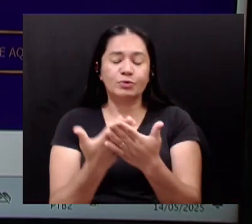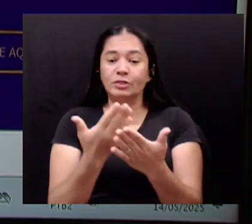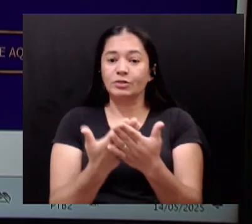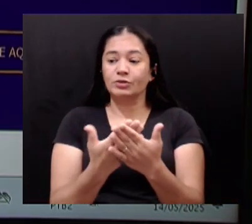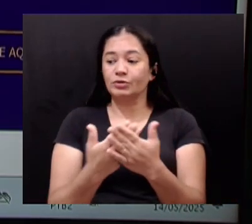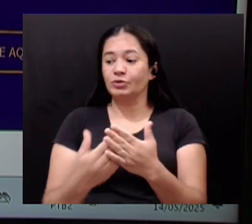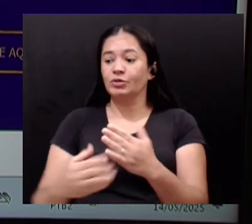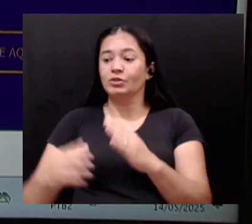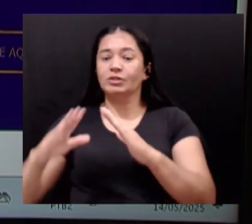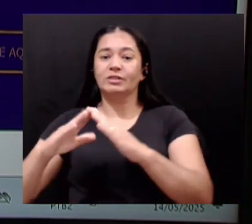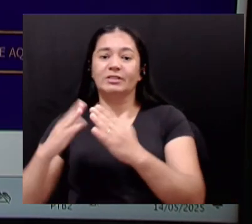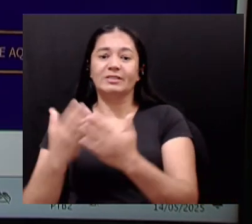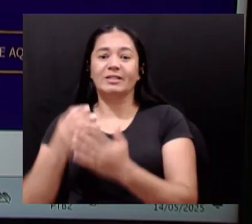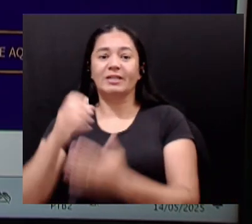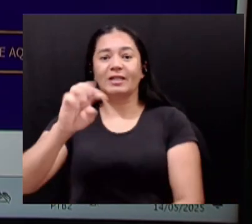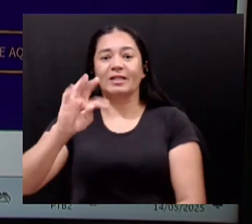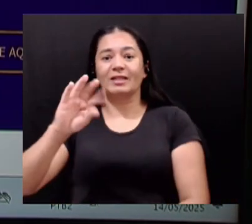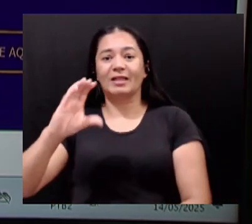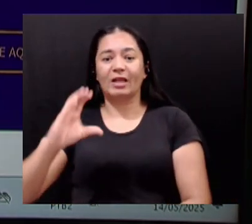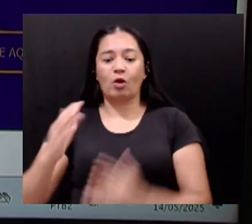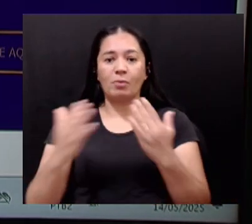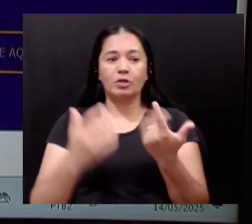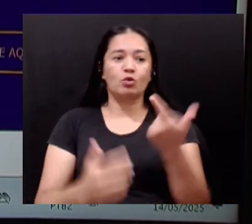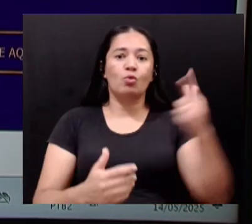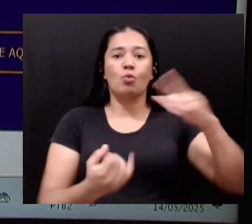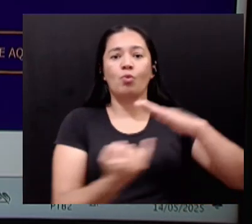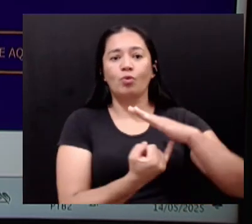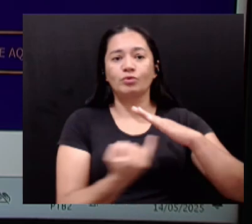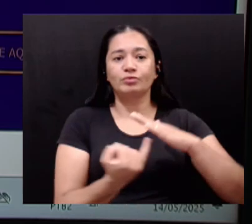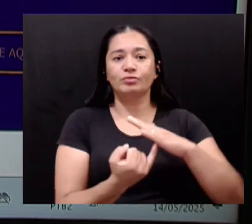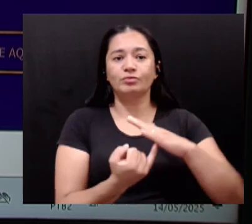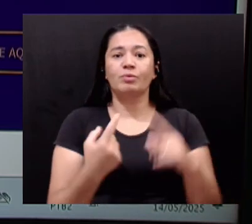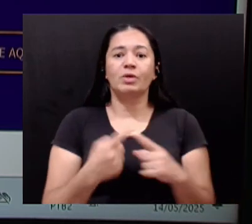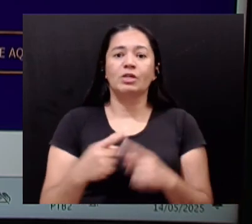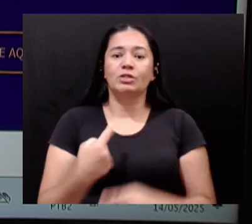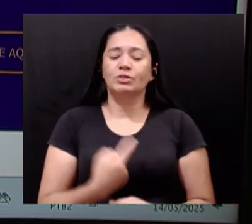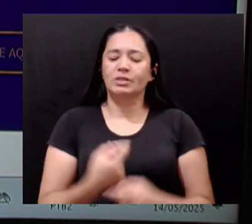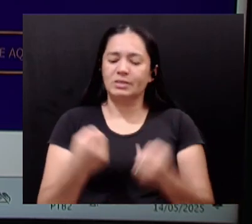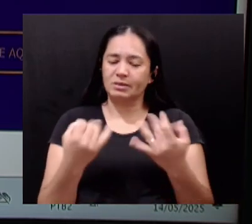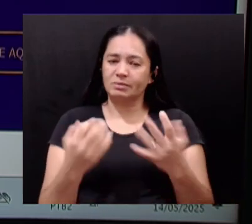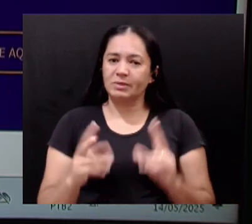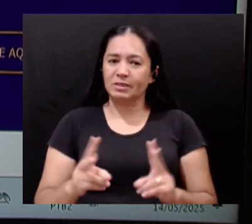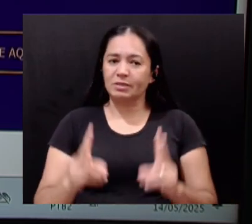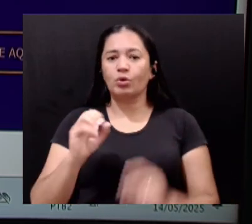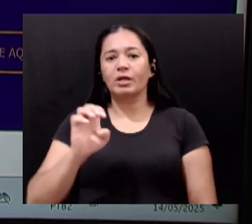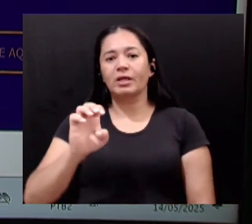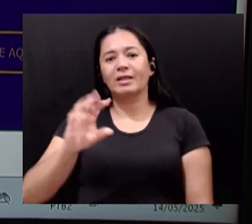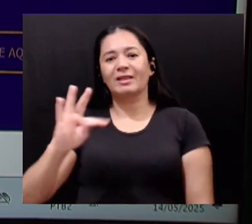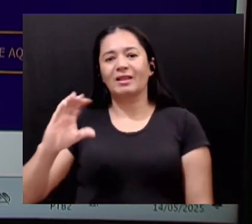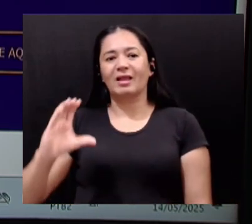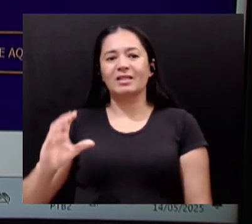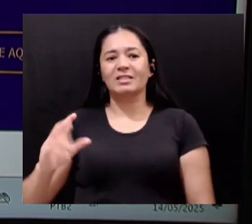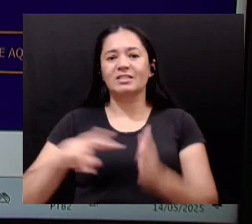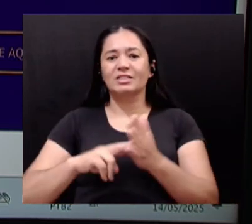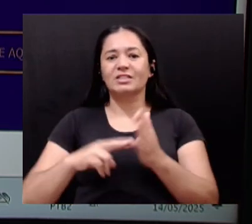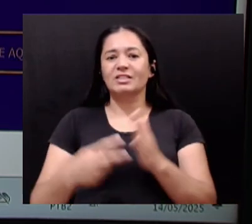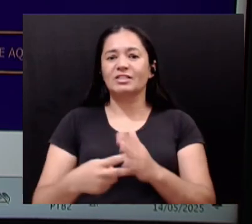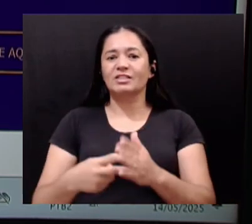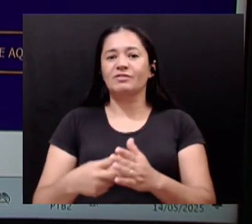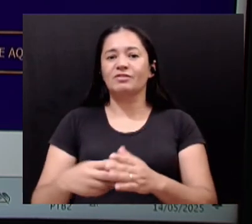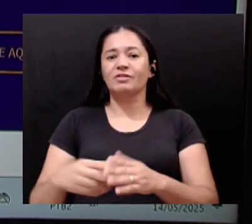outras instituições. Estar na ETEC é o que a gente sempre fala, né? É ter o curso técnico na veia. Ser um